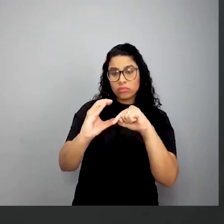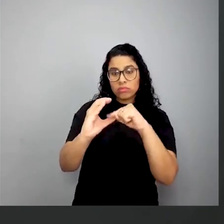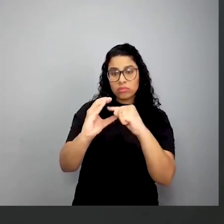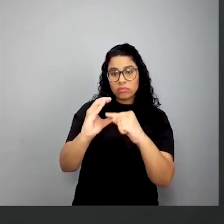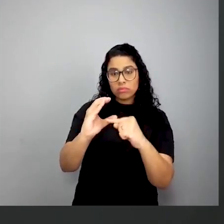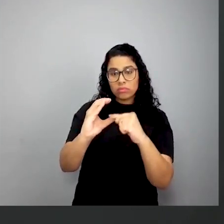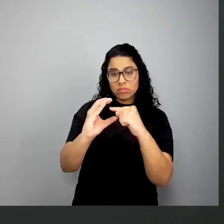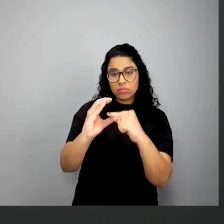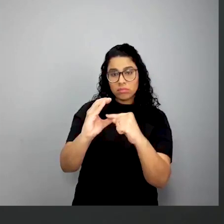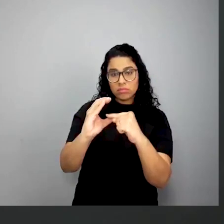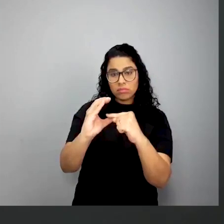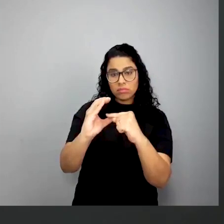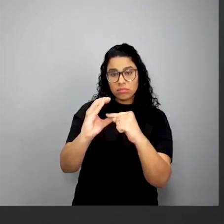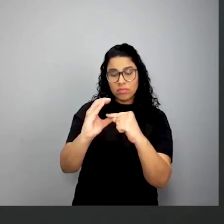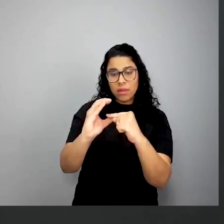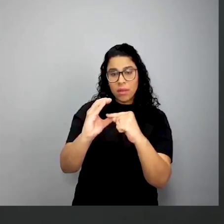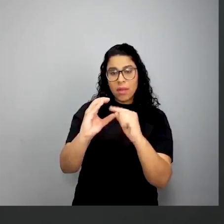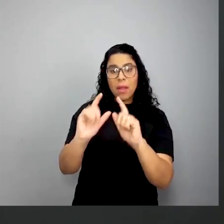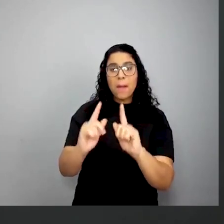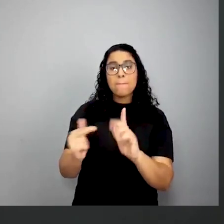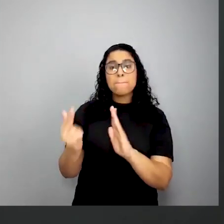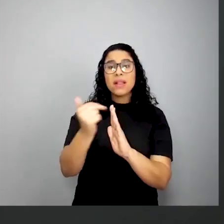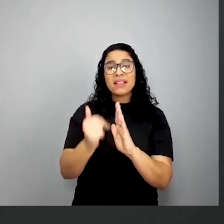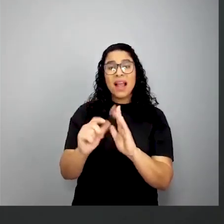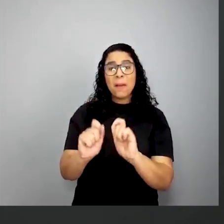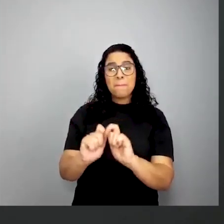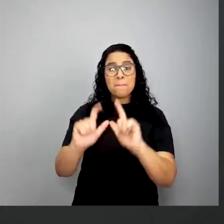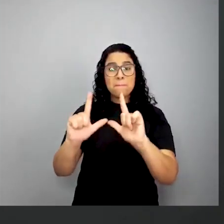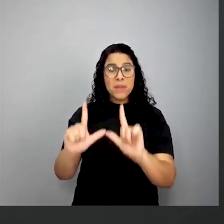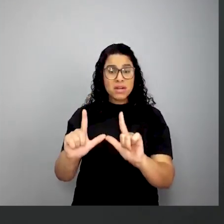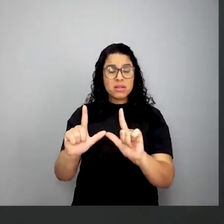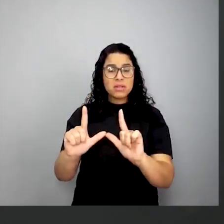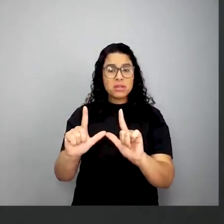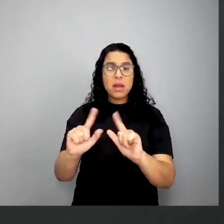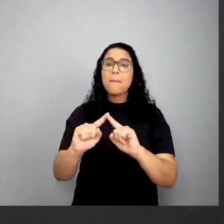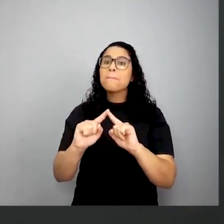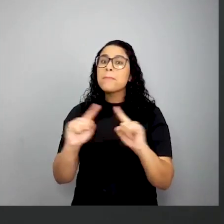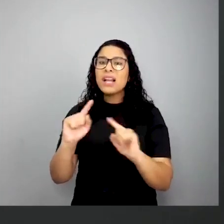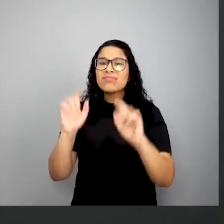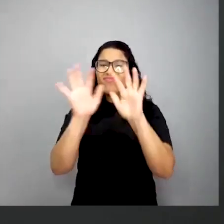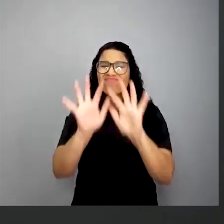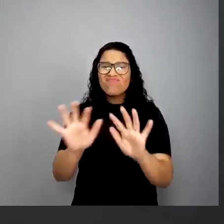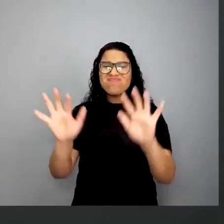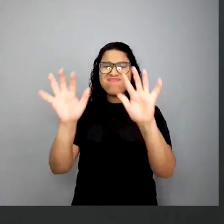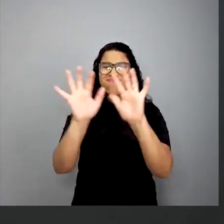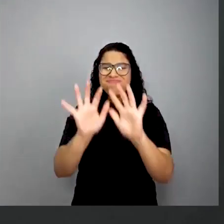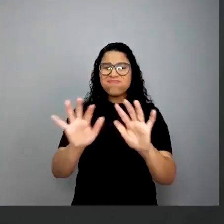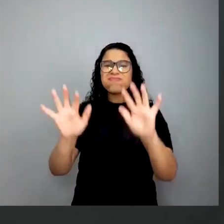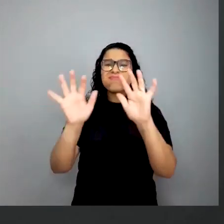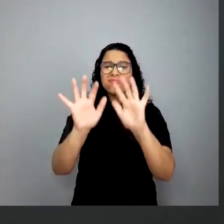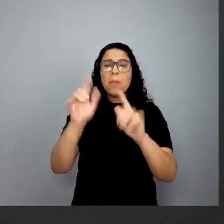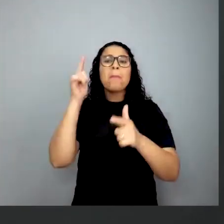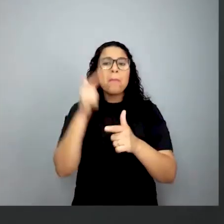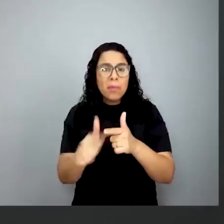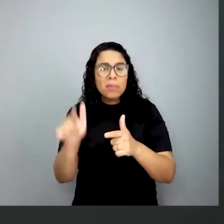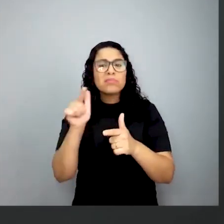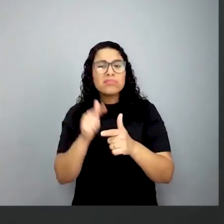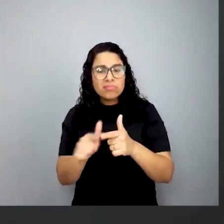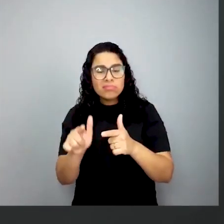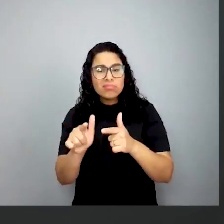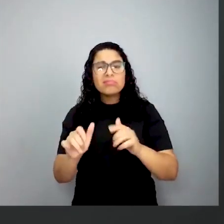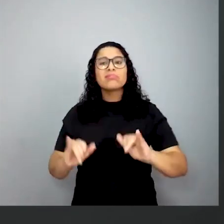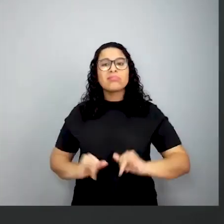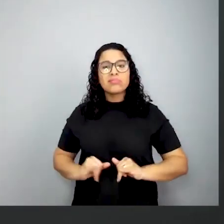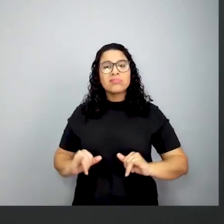embaçado. Quando ele olha de perto, como está perto, essa imagem então consegue chegar e projetar lá no fundo. Entendeu o sofrimento do